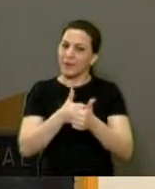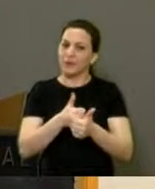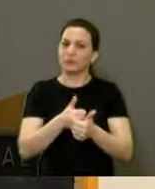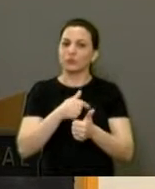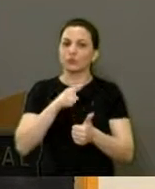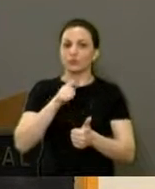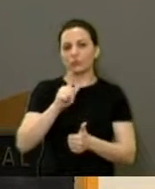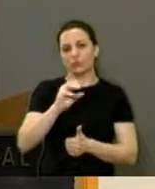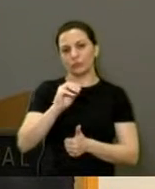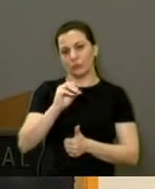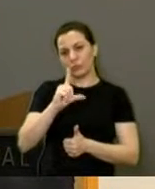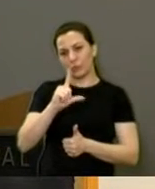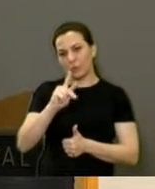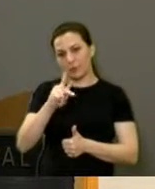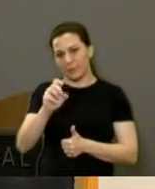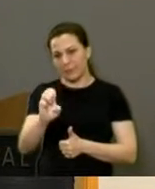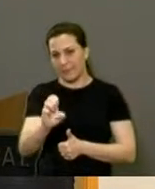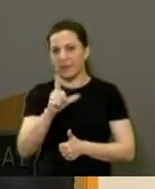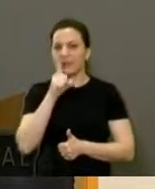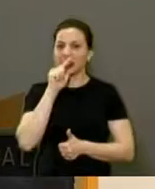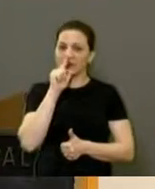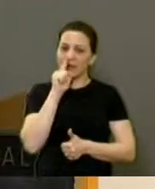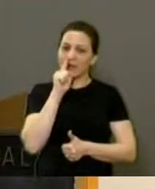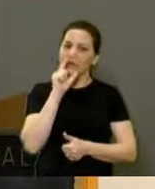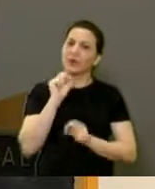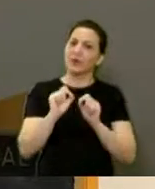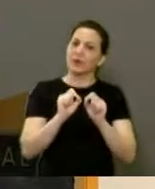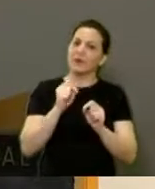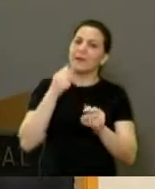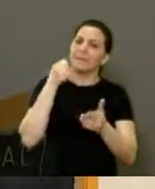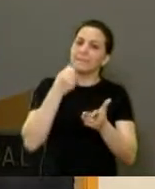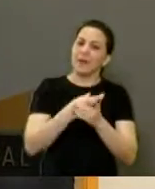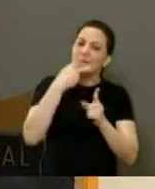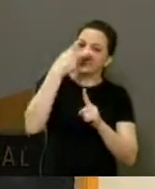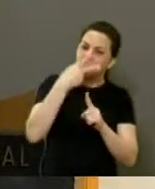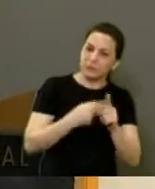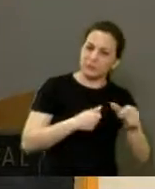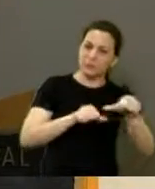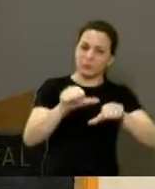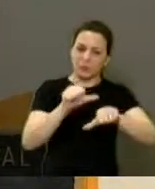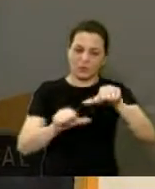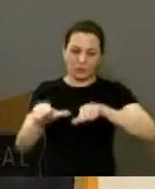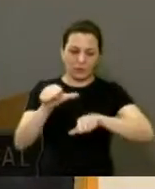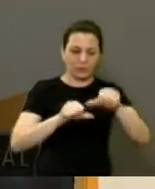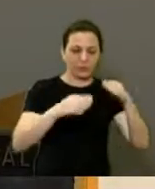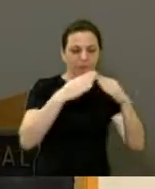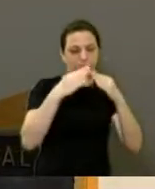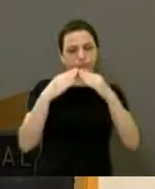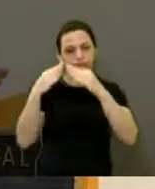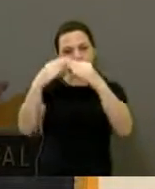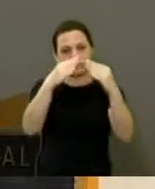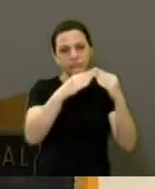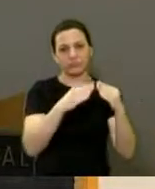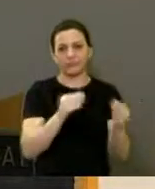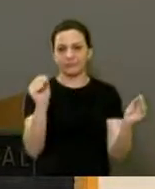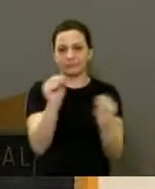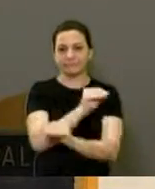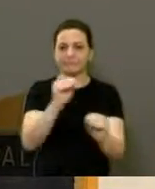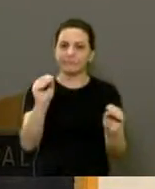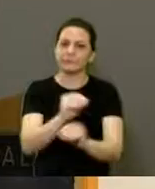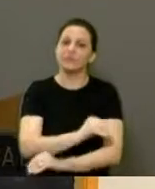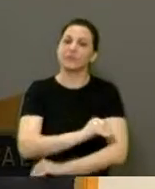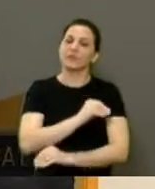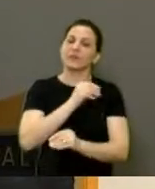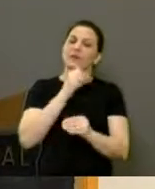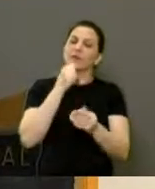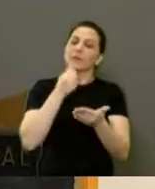golpe da água aqui, né? Então o cara paga 2 meses, muda todo ano e fica sem pagar. Então, nós